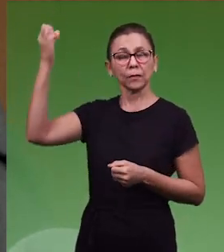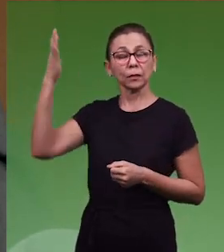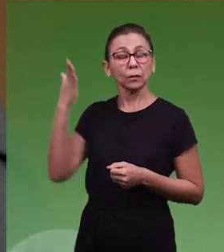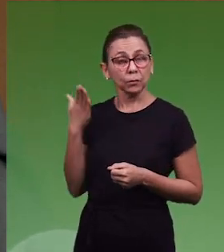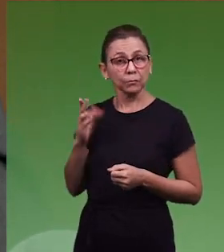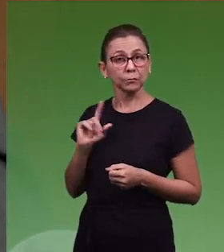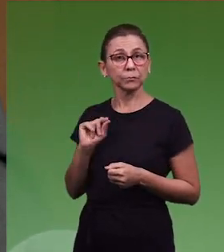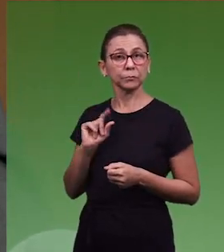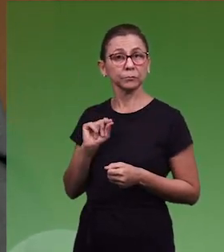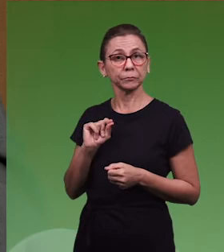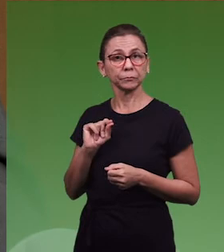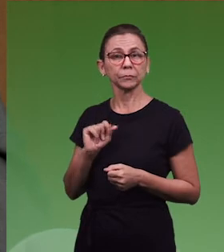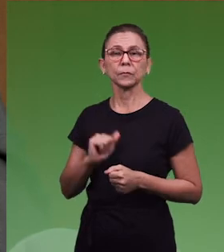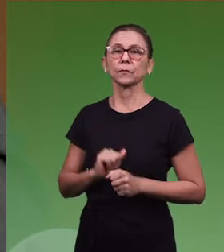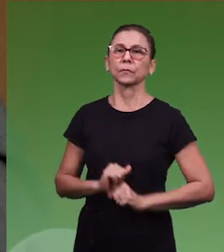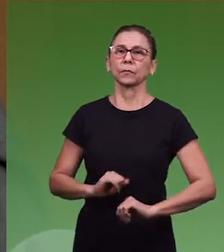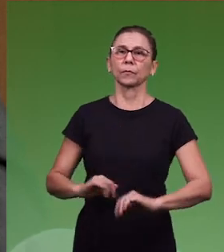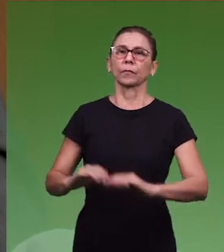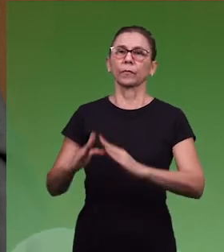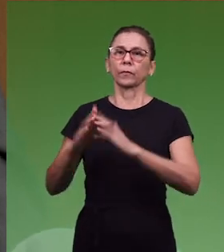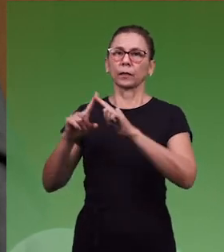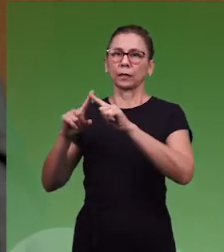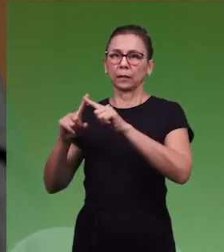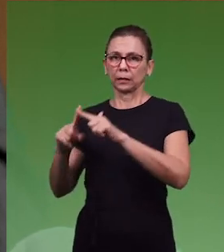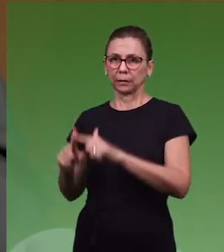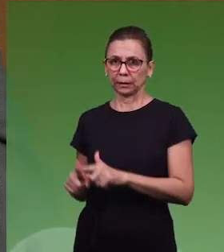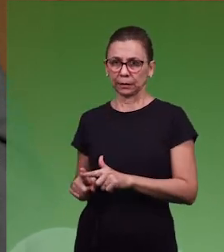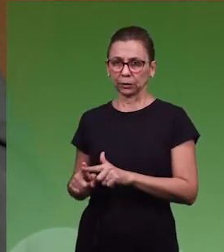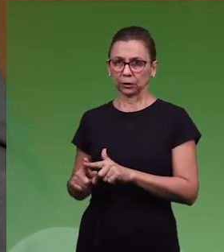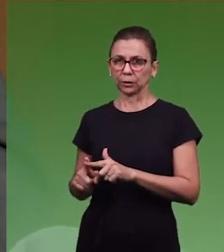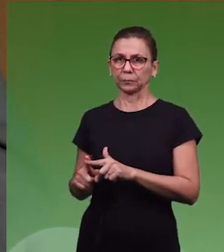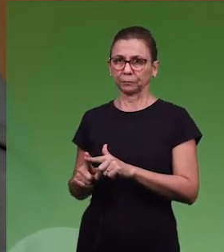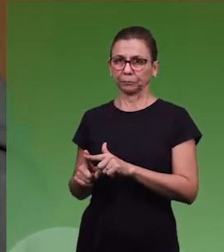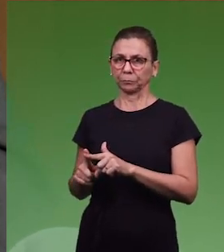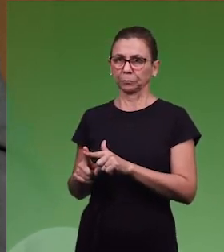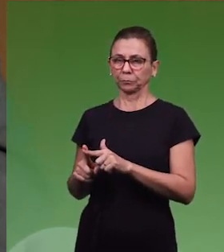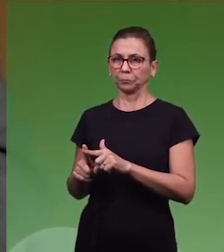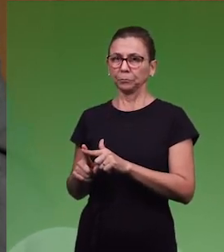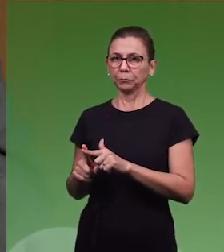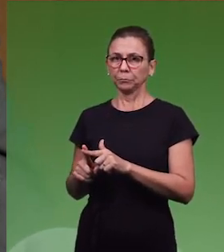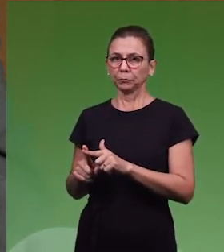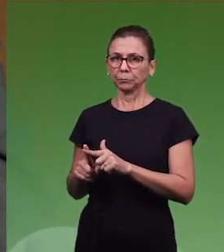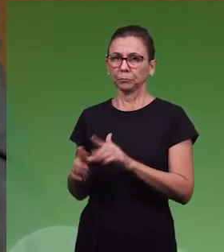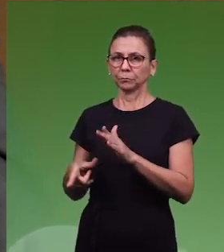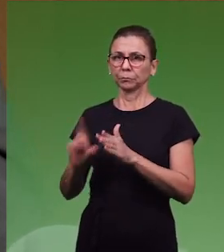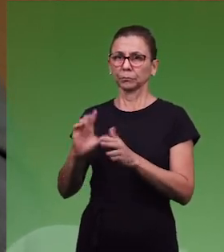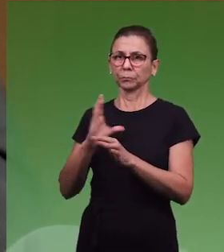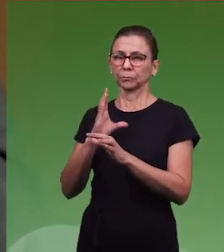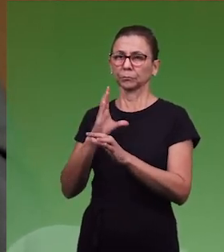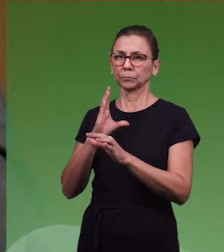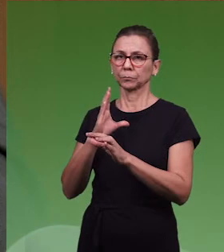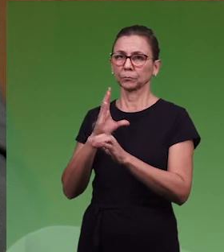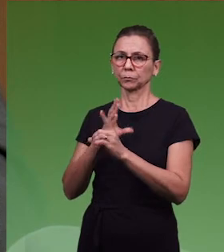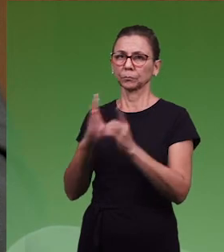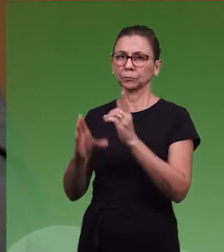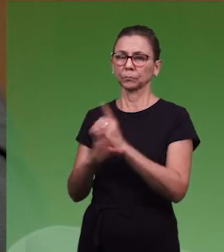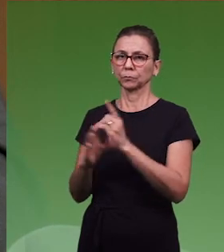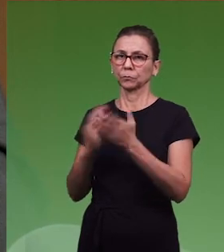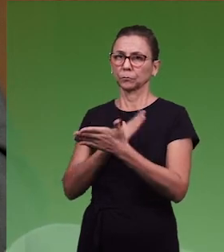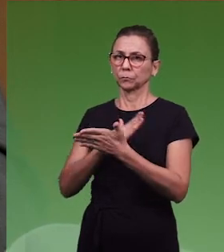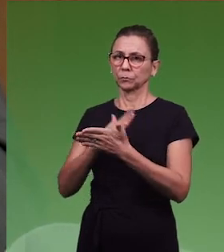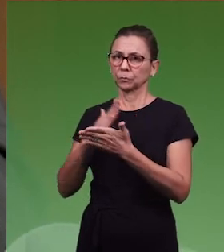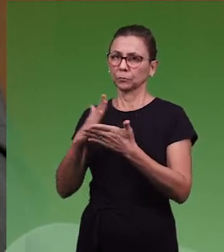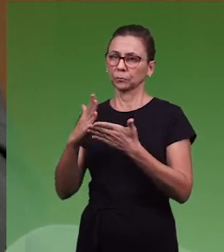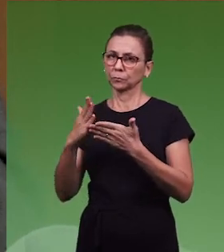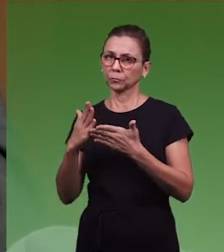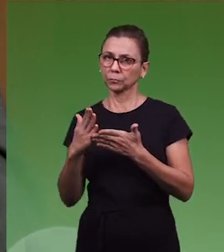Que a igreja se reunisse 30 minutos antes do culto, que passou a chamar-se